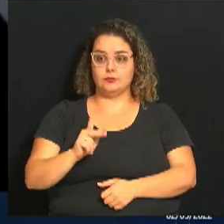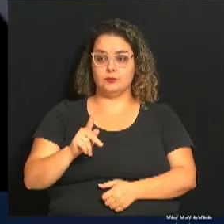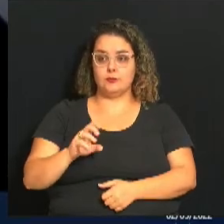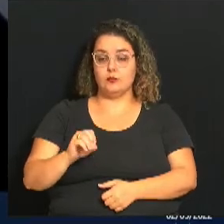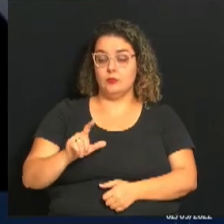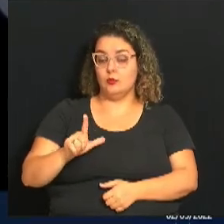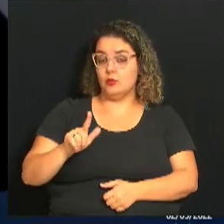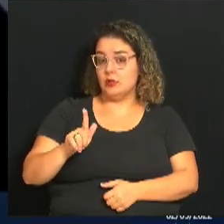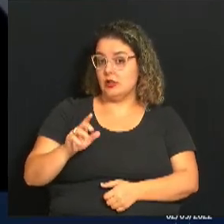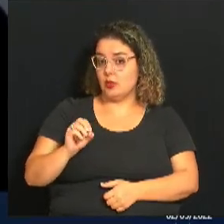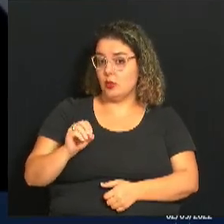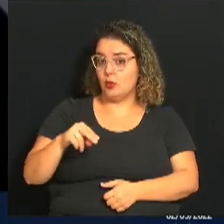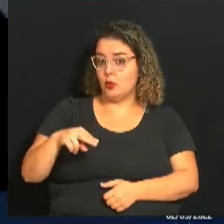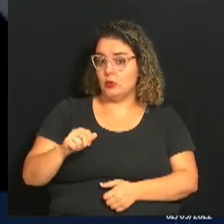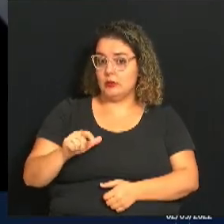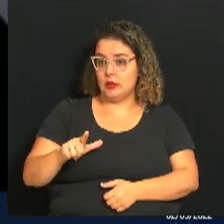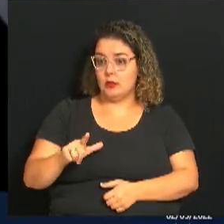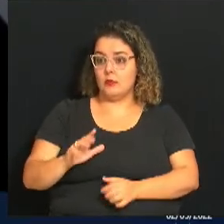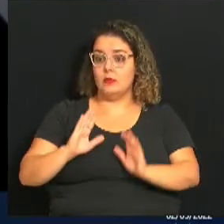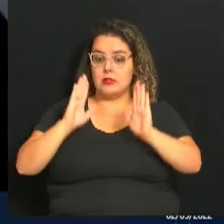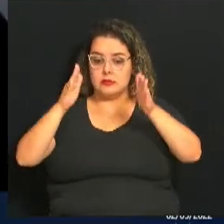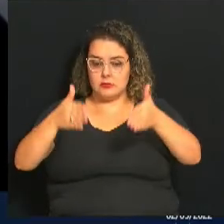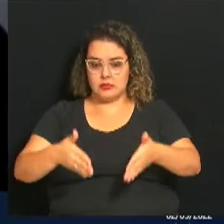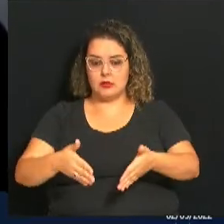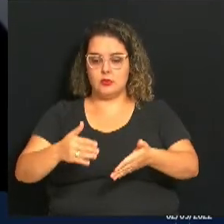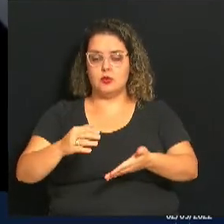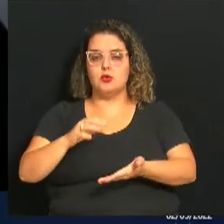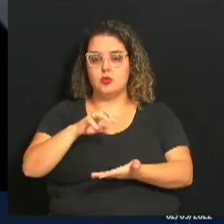mais restrita do centro, a área que tem